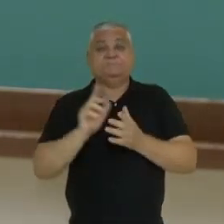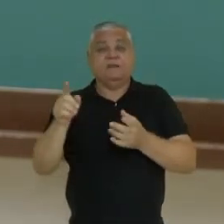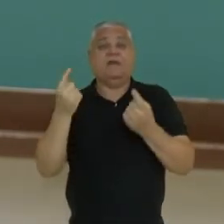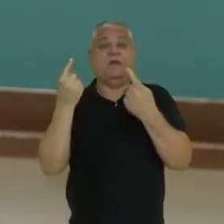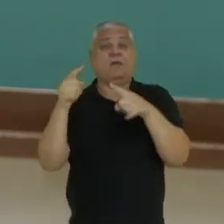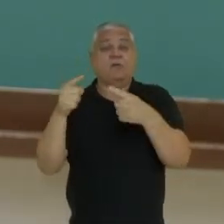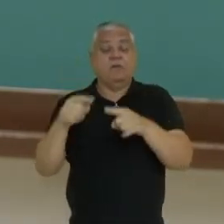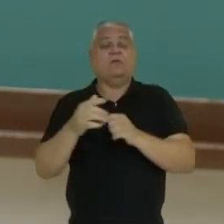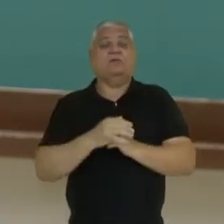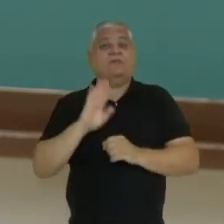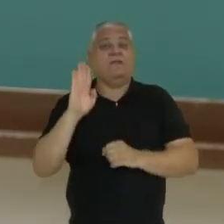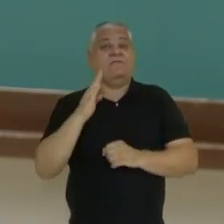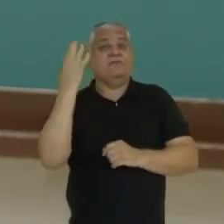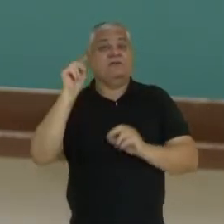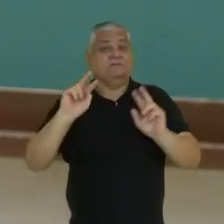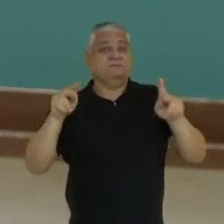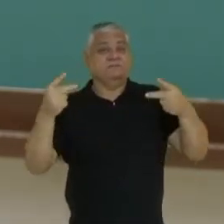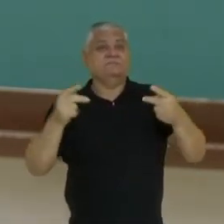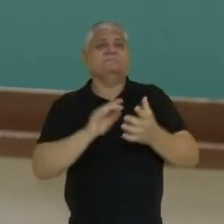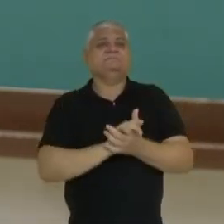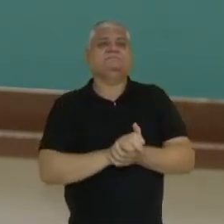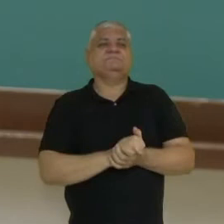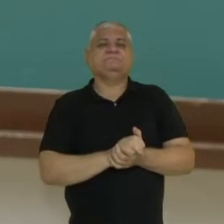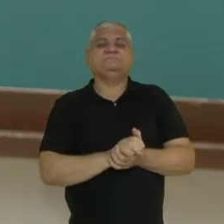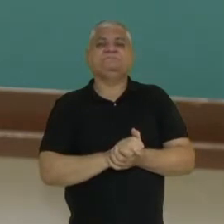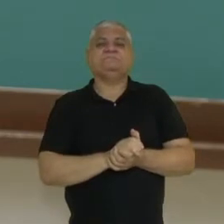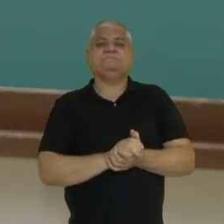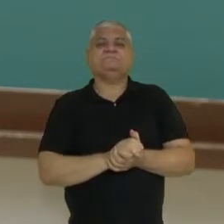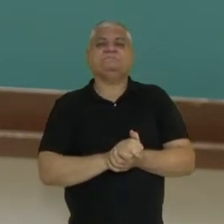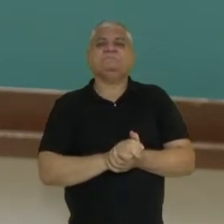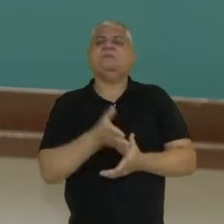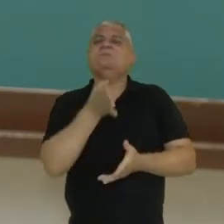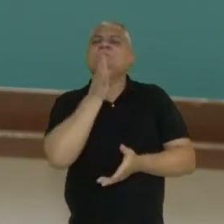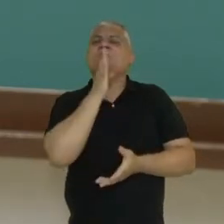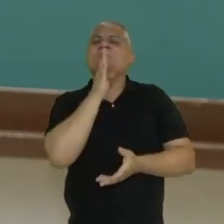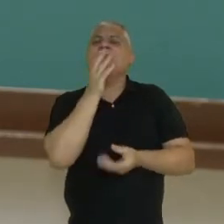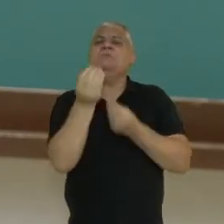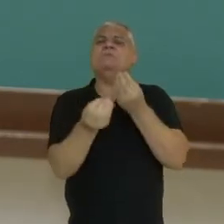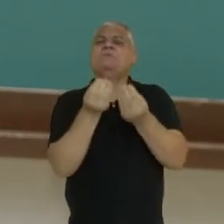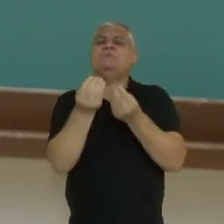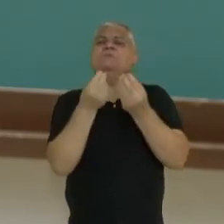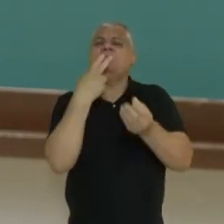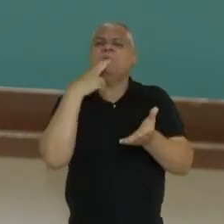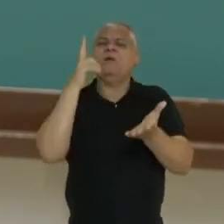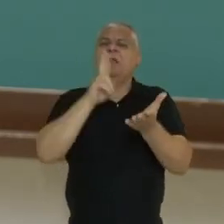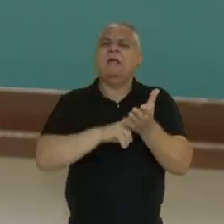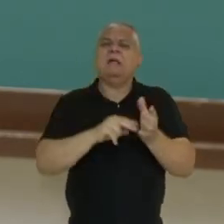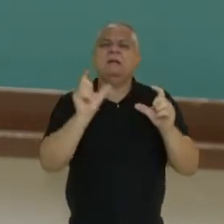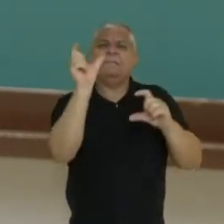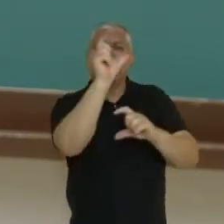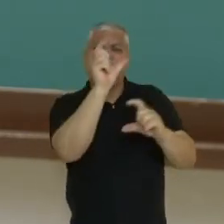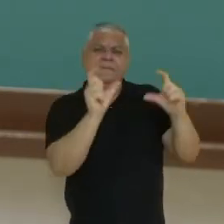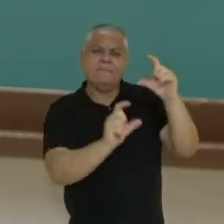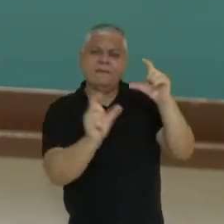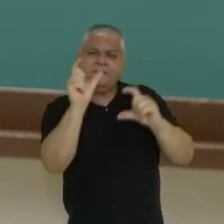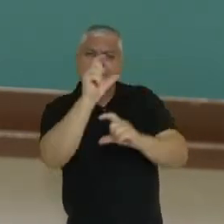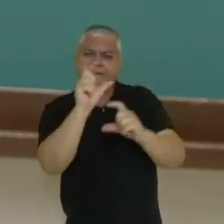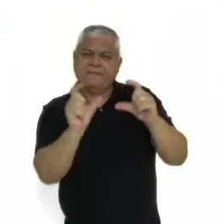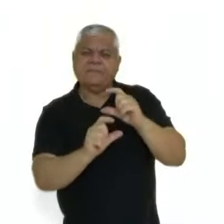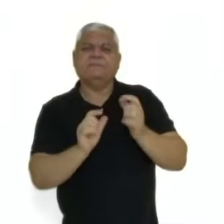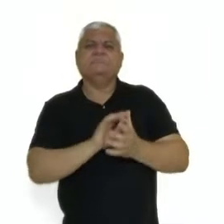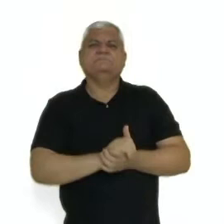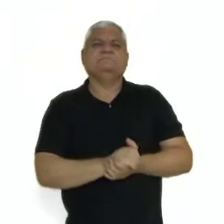fake news, sempre checando a fonte. E vamos conhecer então esta carta, fragmento dela, né? Uma parte dela aqui, vamos